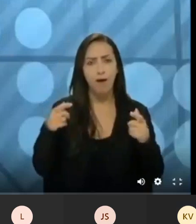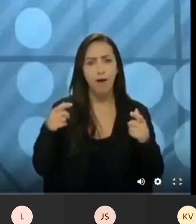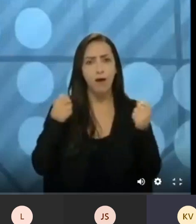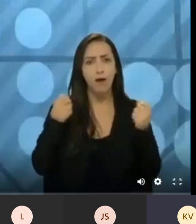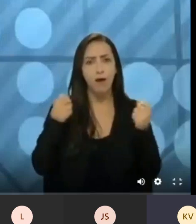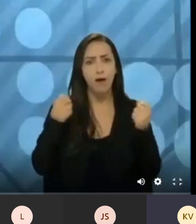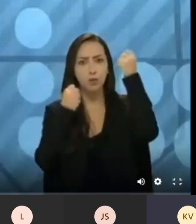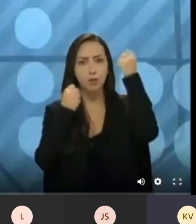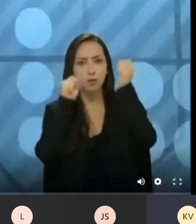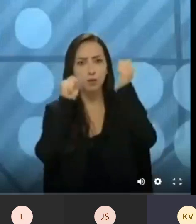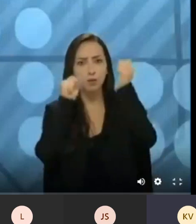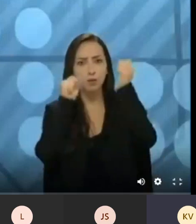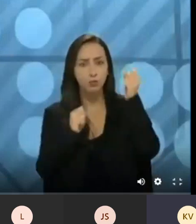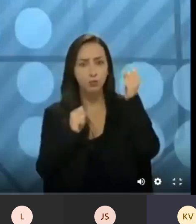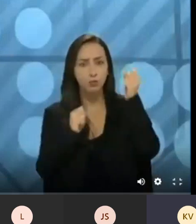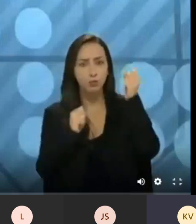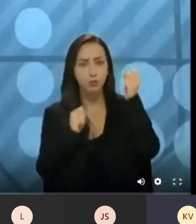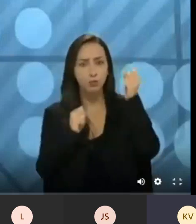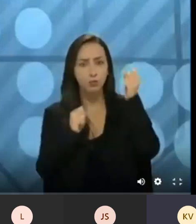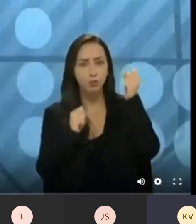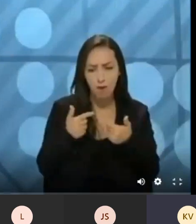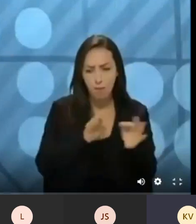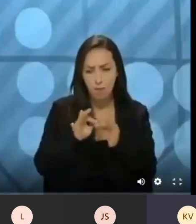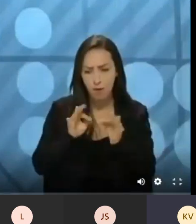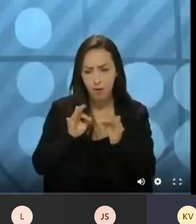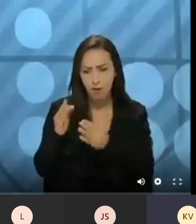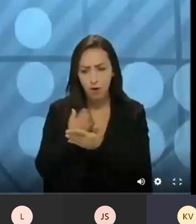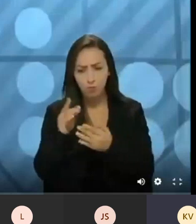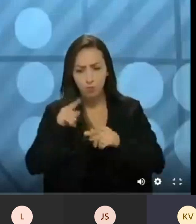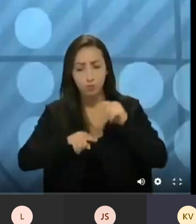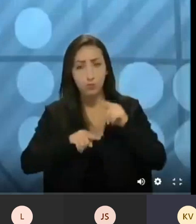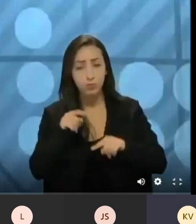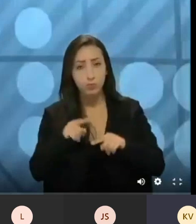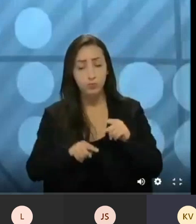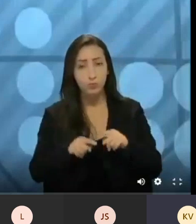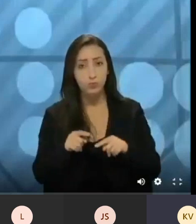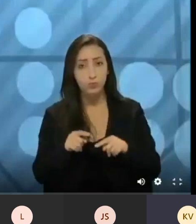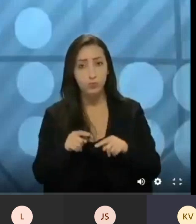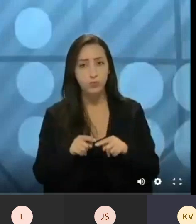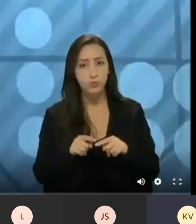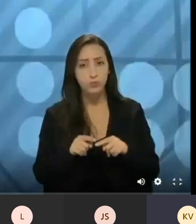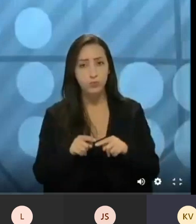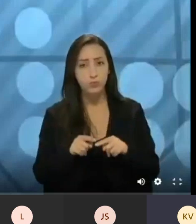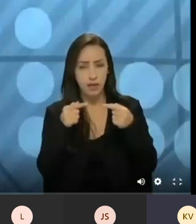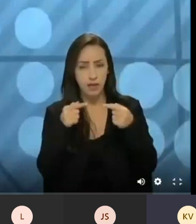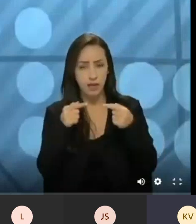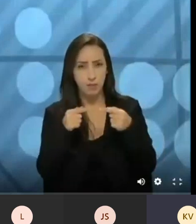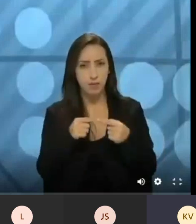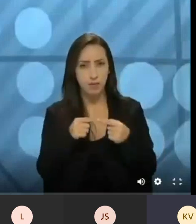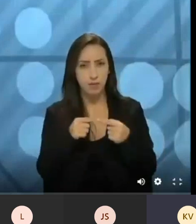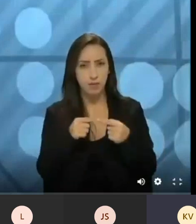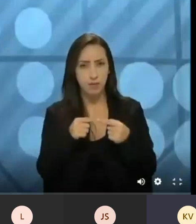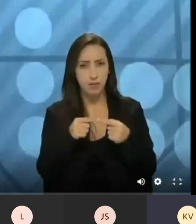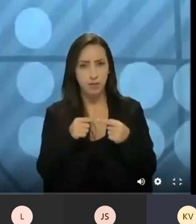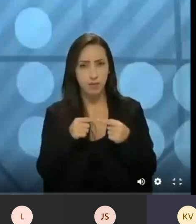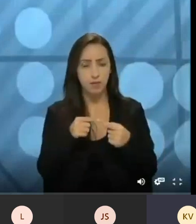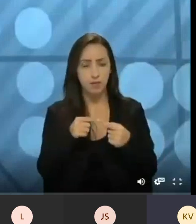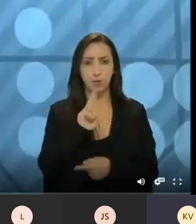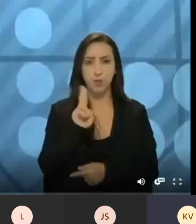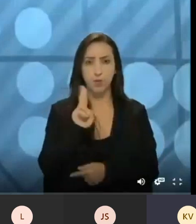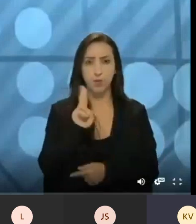trabalhando acerca de desenvolver alguns produtos que são chamados de nutricosméticos, por